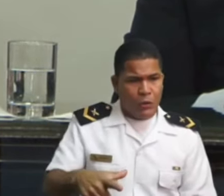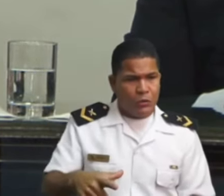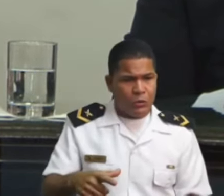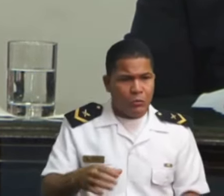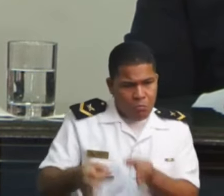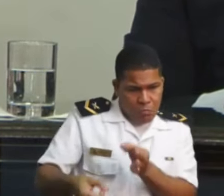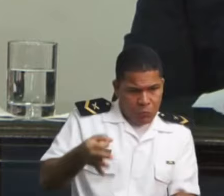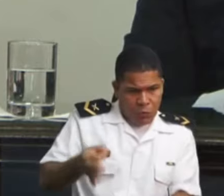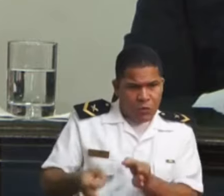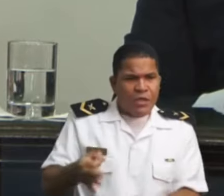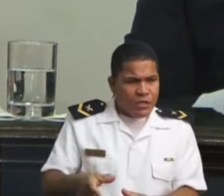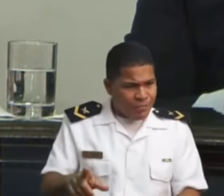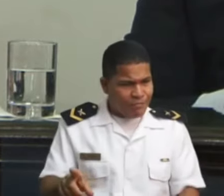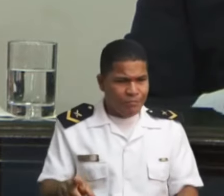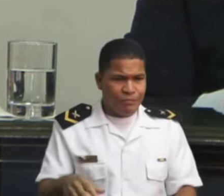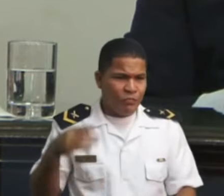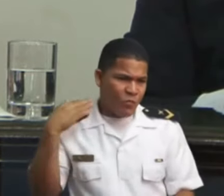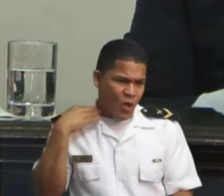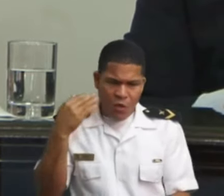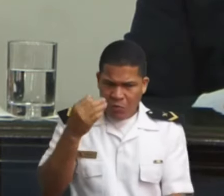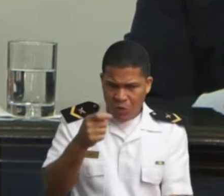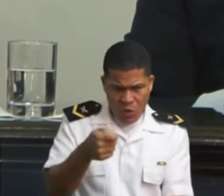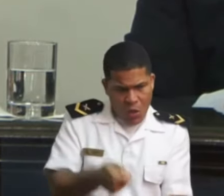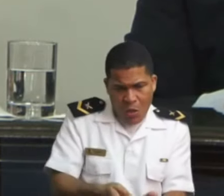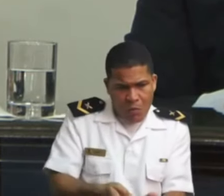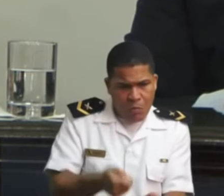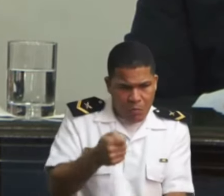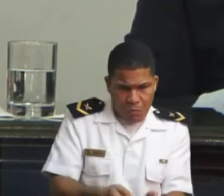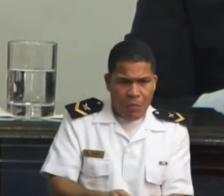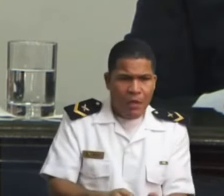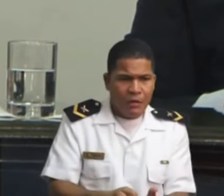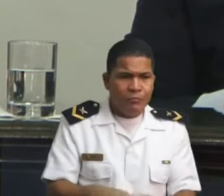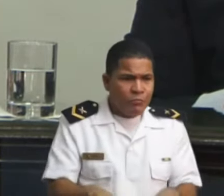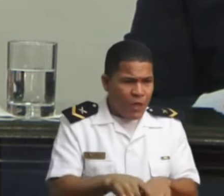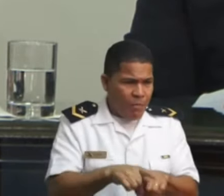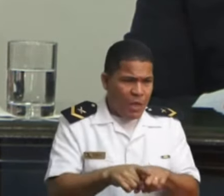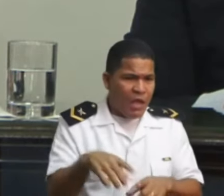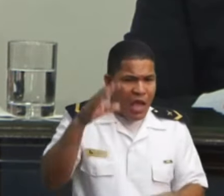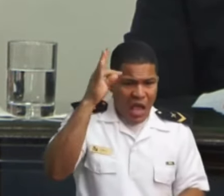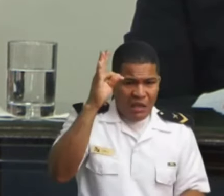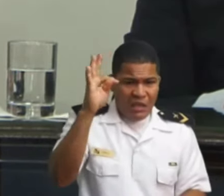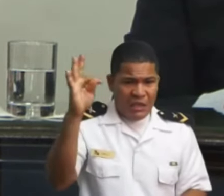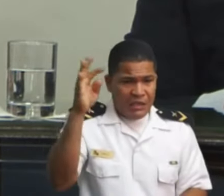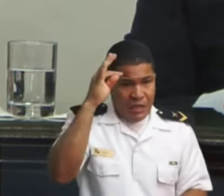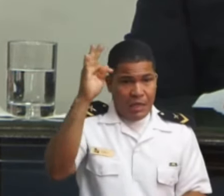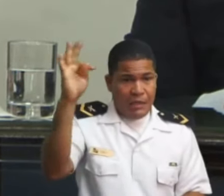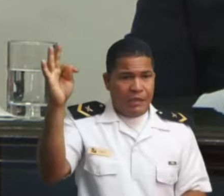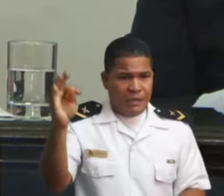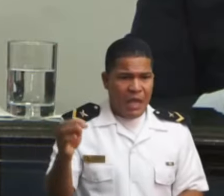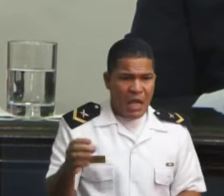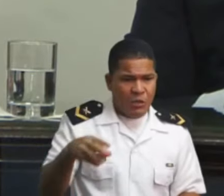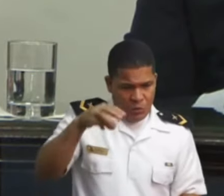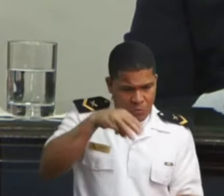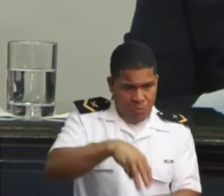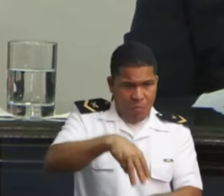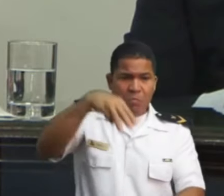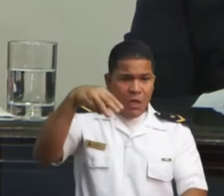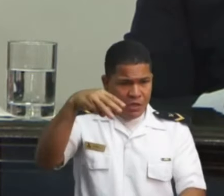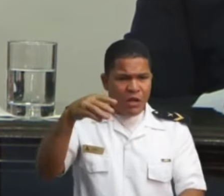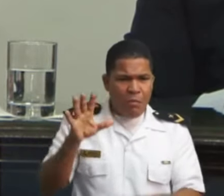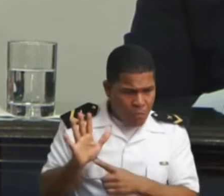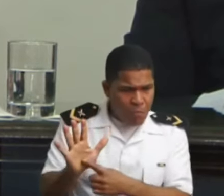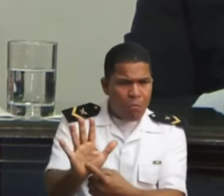é demonstrado e provado em teses de mestrado, do qual eu já acompanhei,